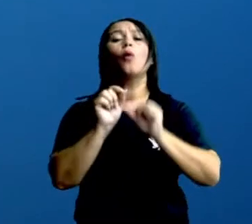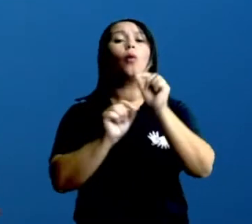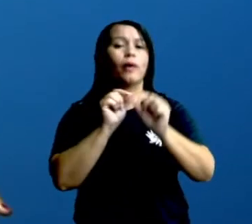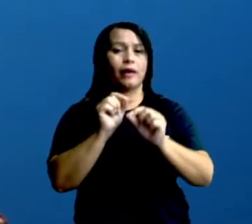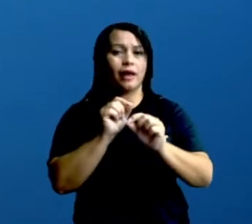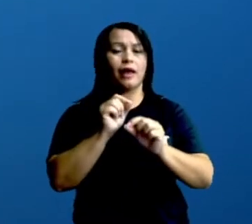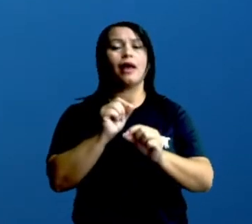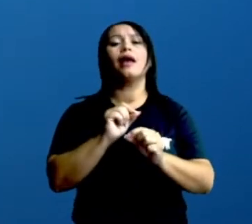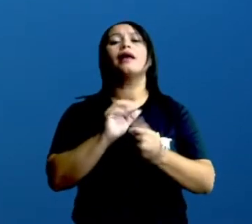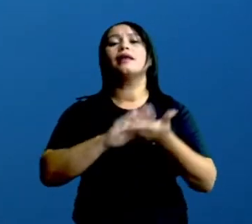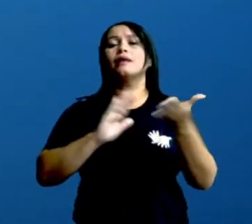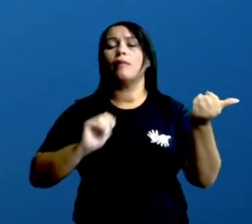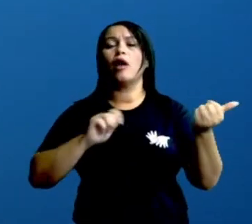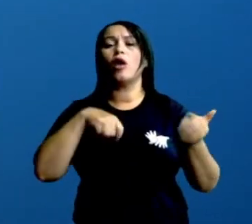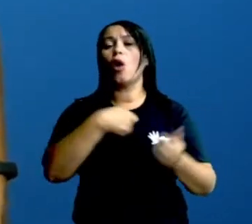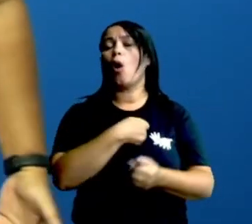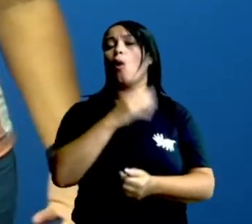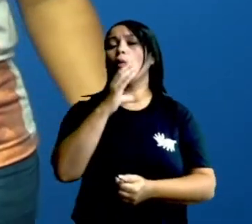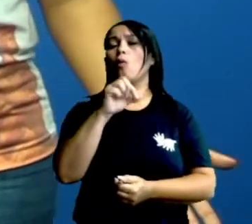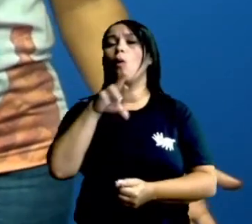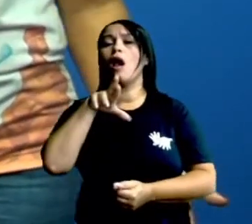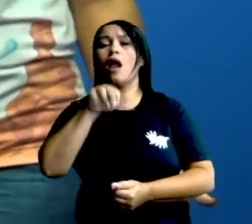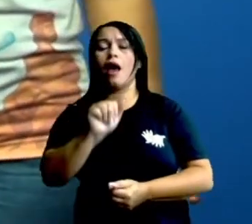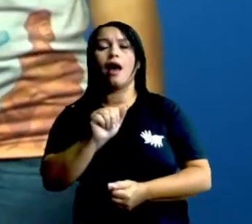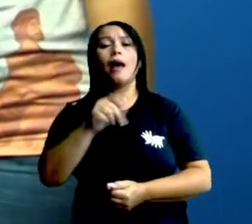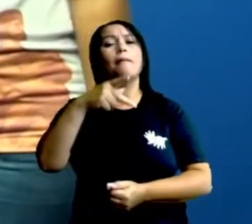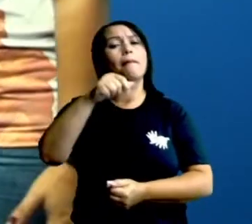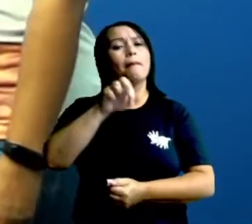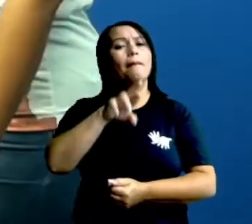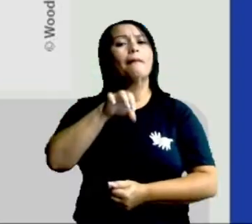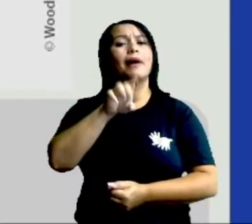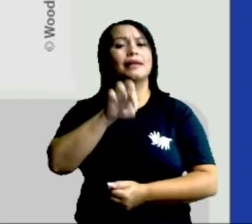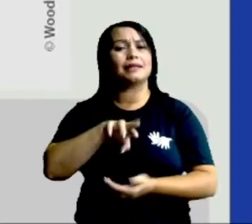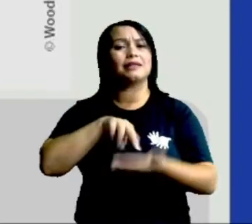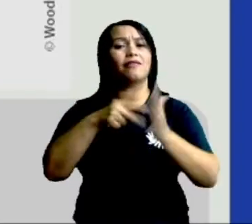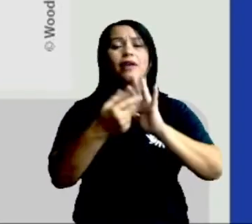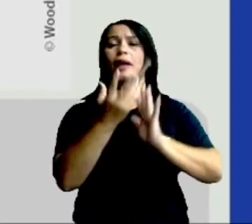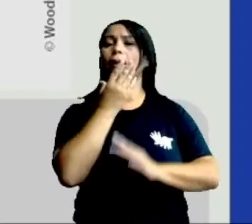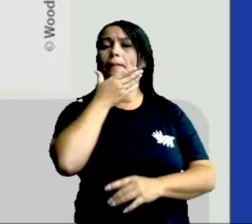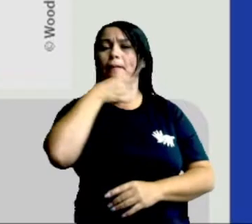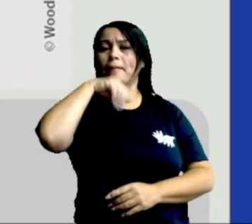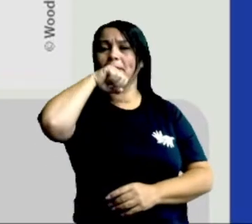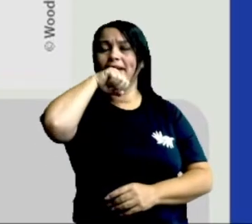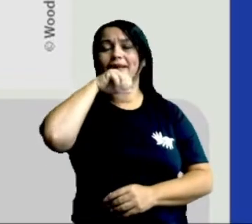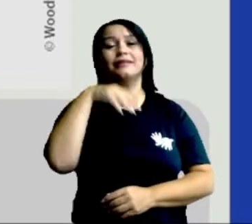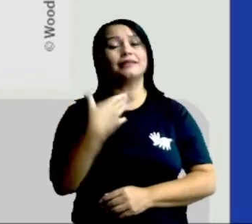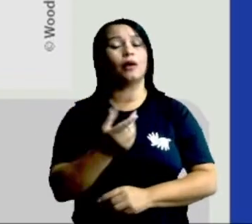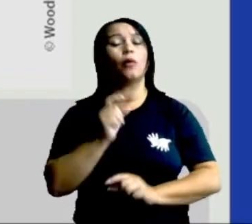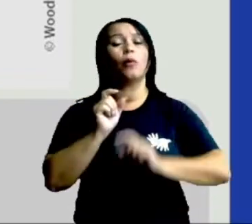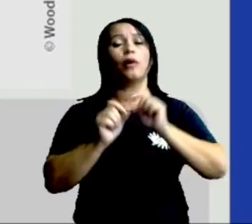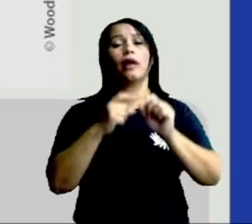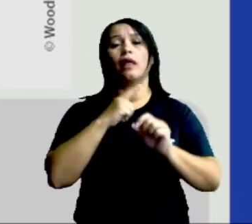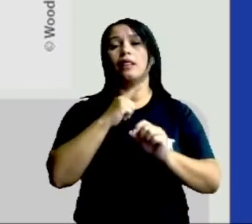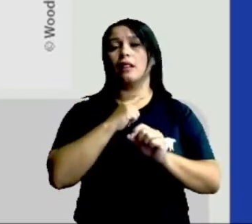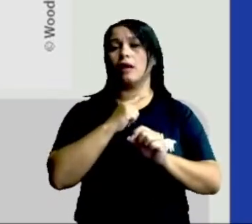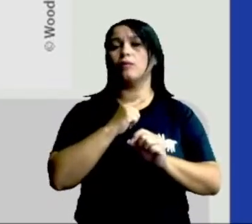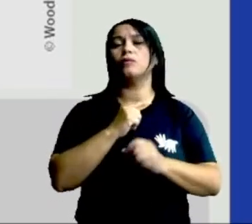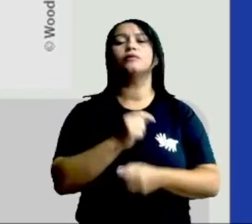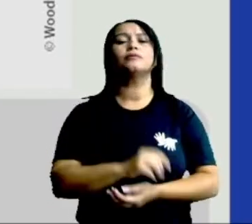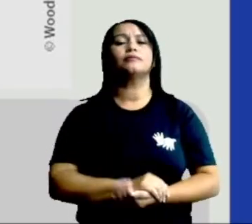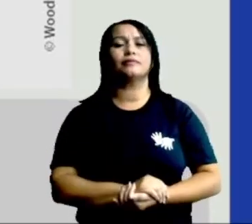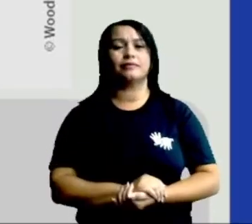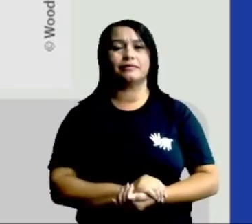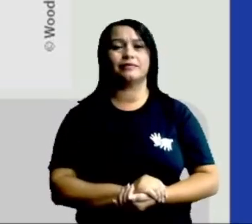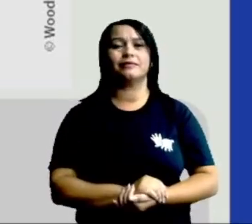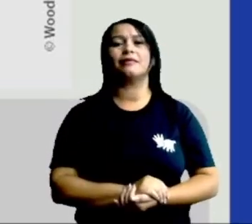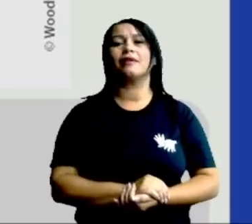chama de cura, certo? E padre é pai, tá bom? E aí a gente tem, ó, hermano